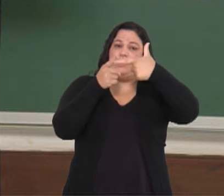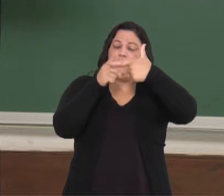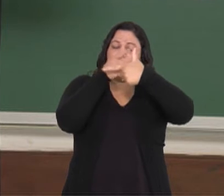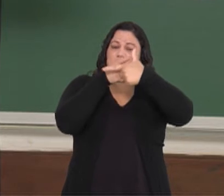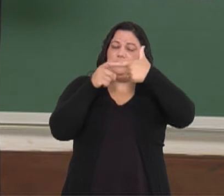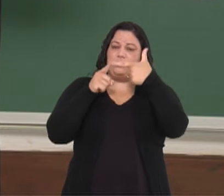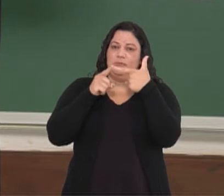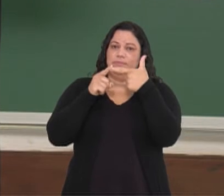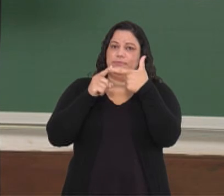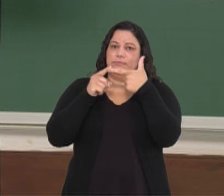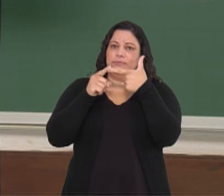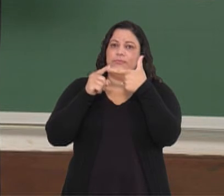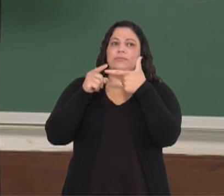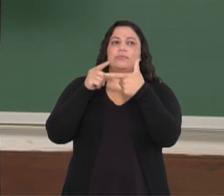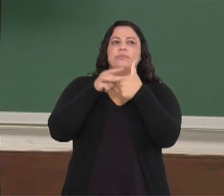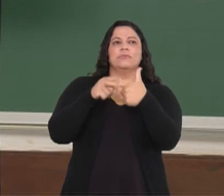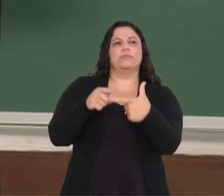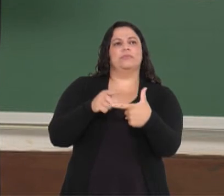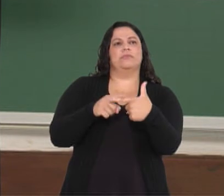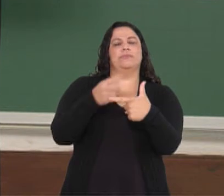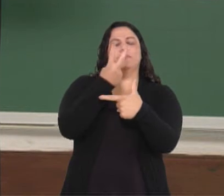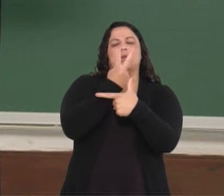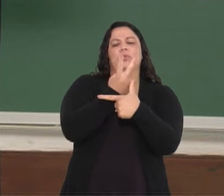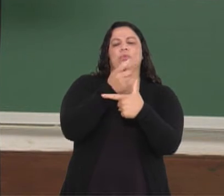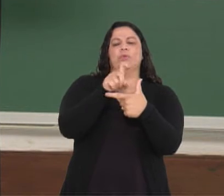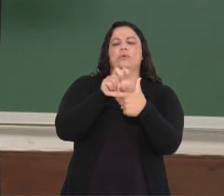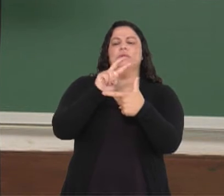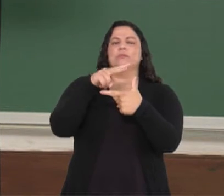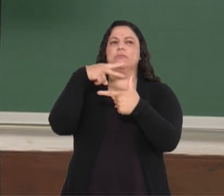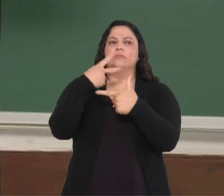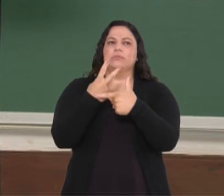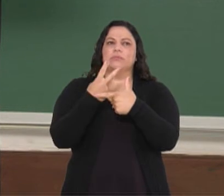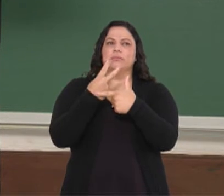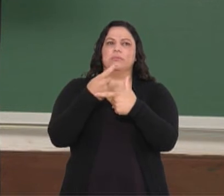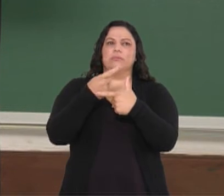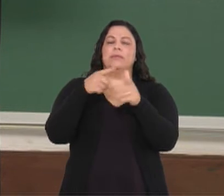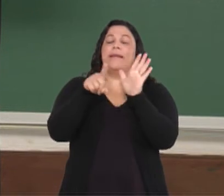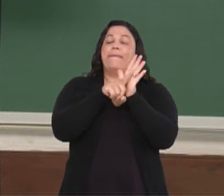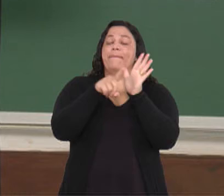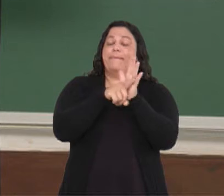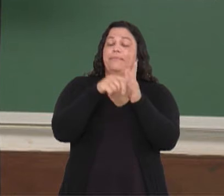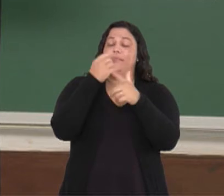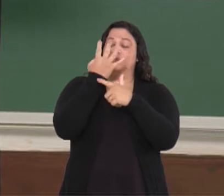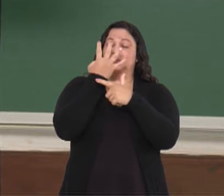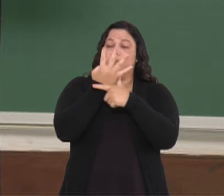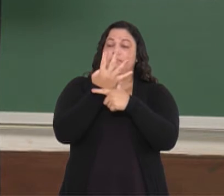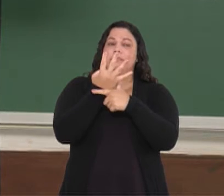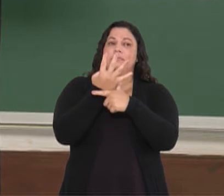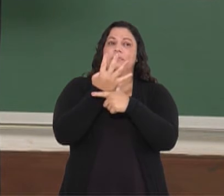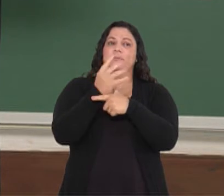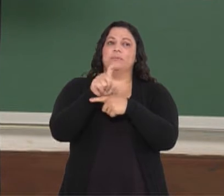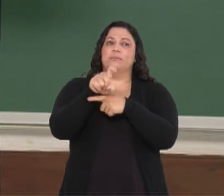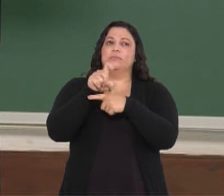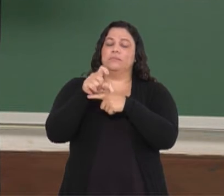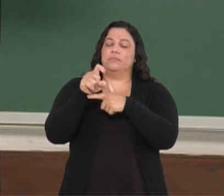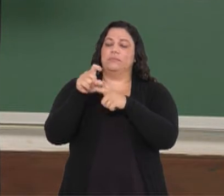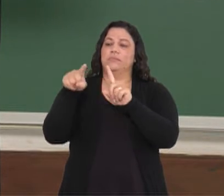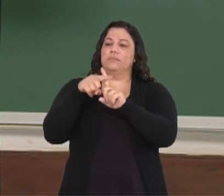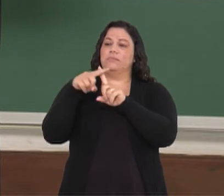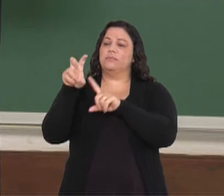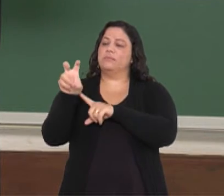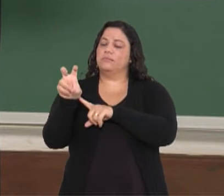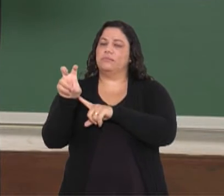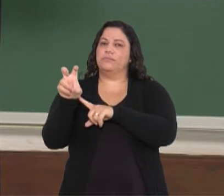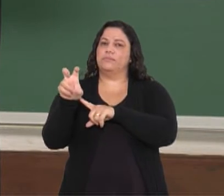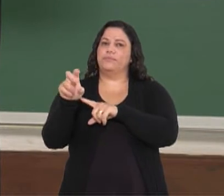dividendo o polinômio divisor. Dividiu 6x² por 2x², deu x². Multipliquei ele inteiro, me deu esse novo polinômio